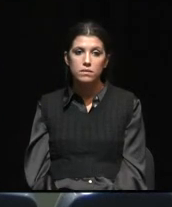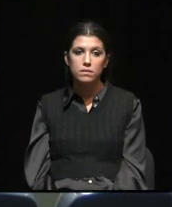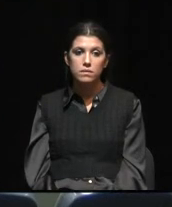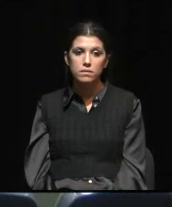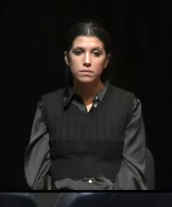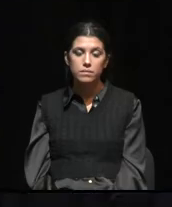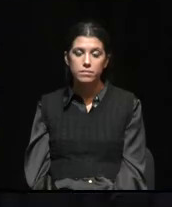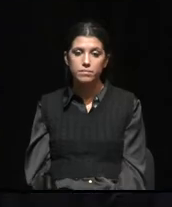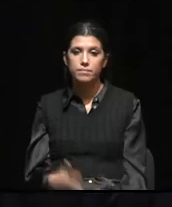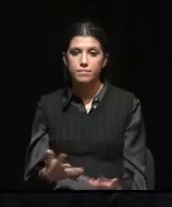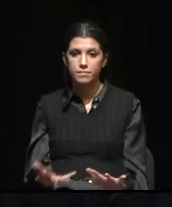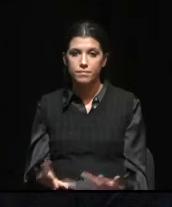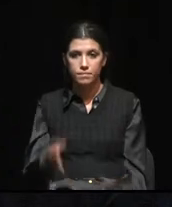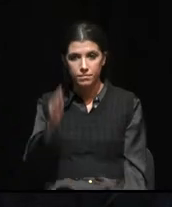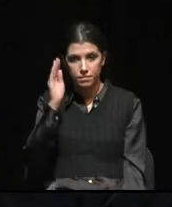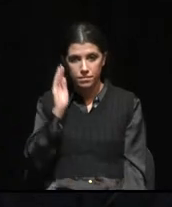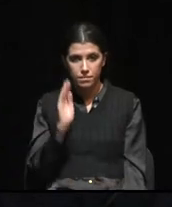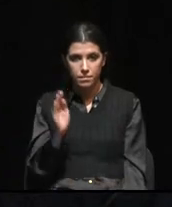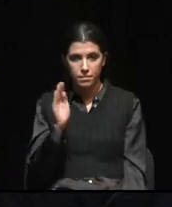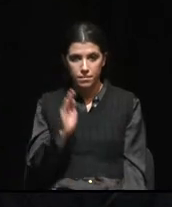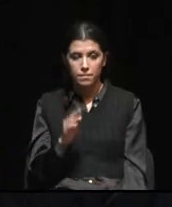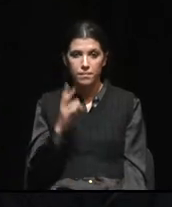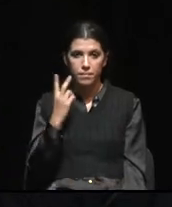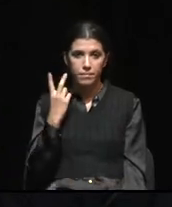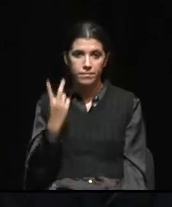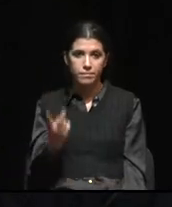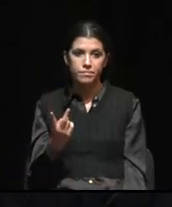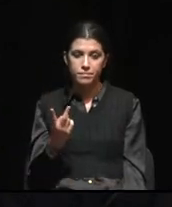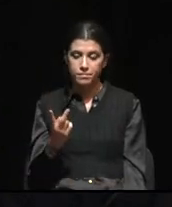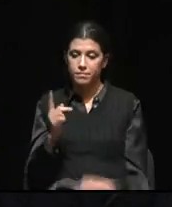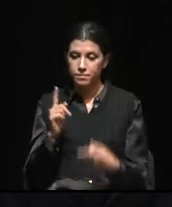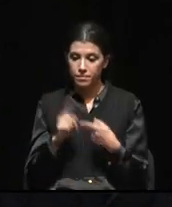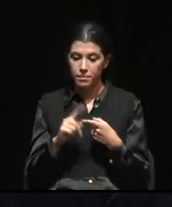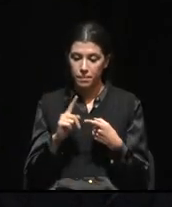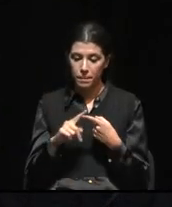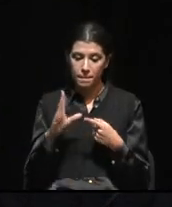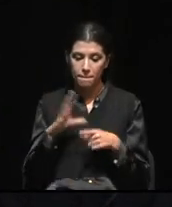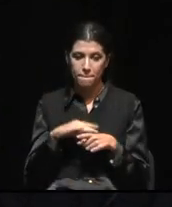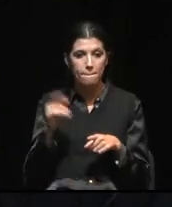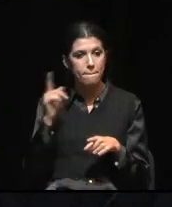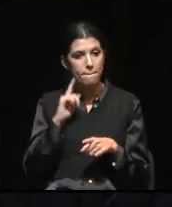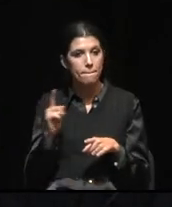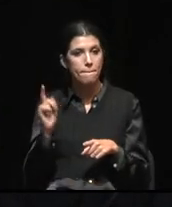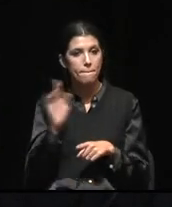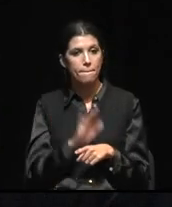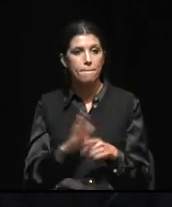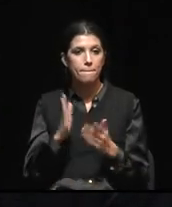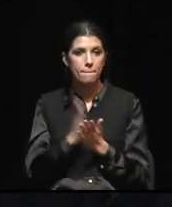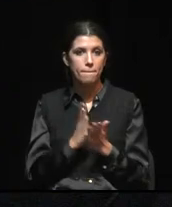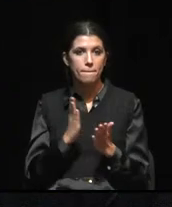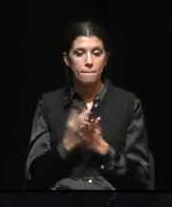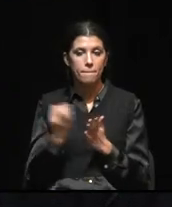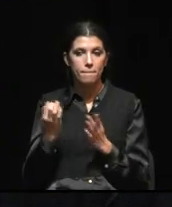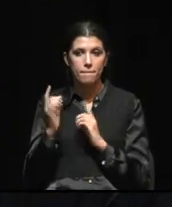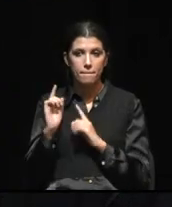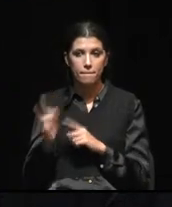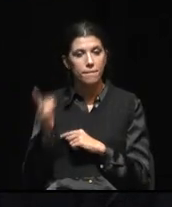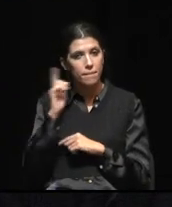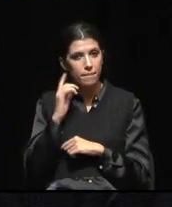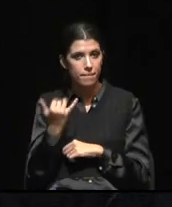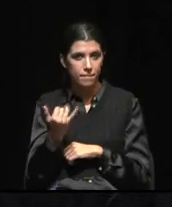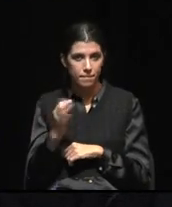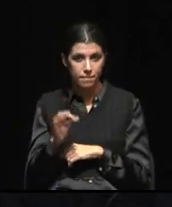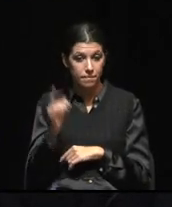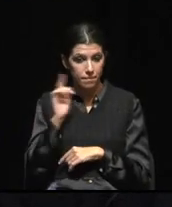neste ponto trazemos duas recomendações a primeira a propósito do Dia Nacional do estudante que se comemorou no dia 24 de Março